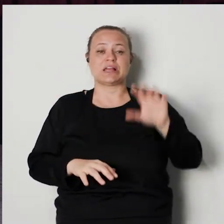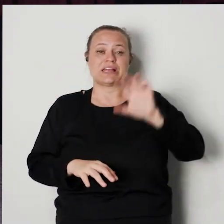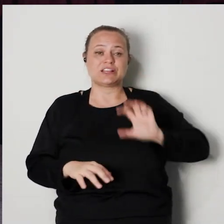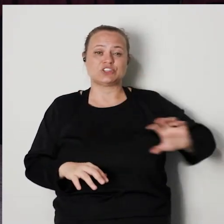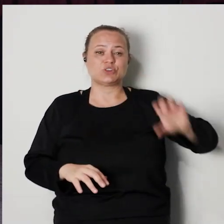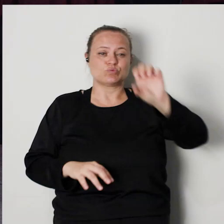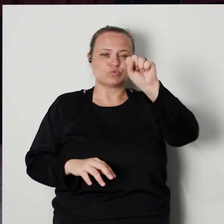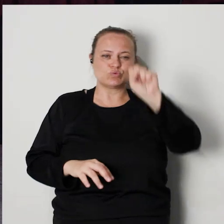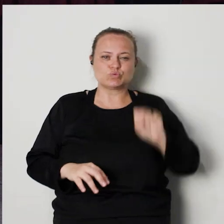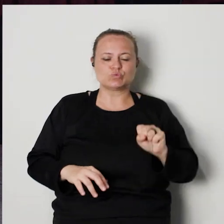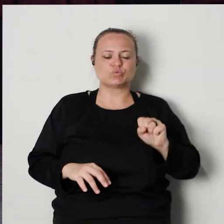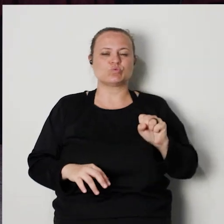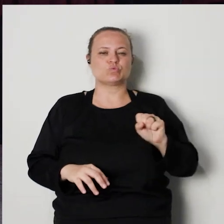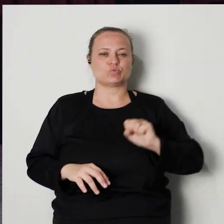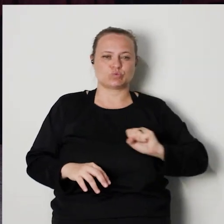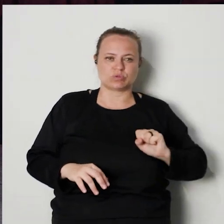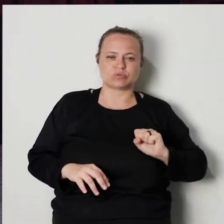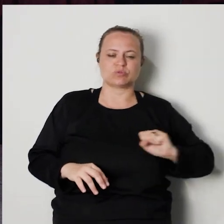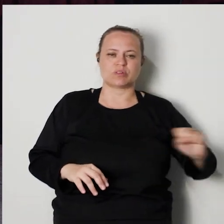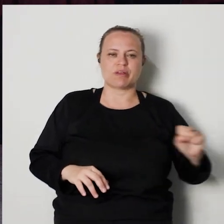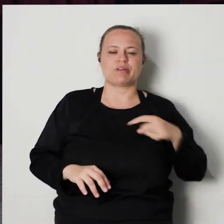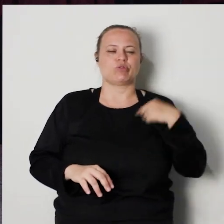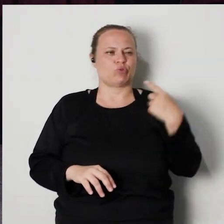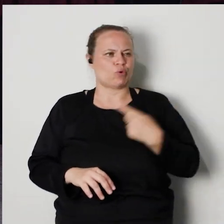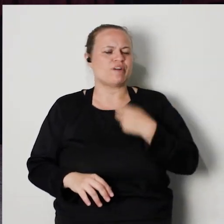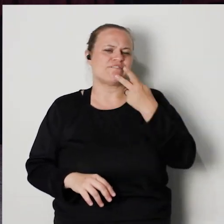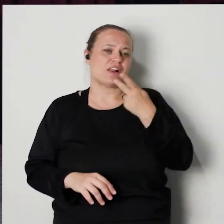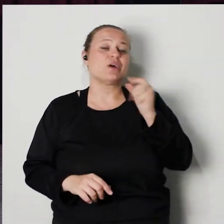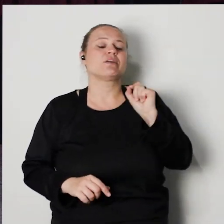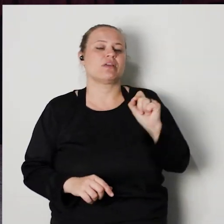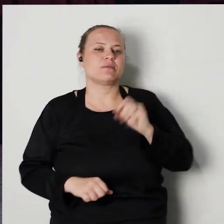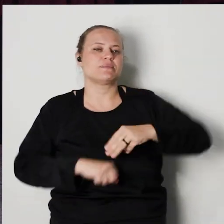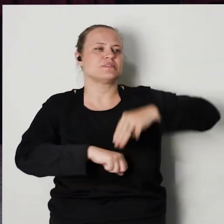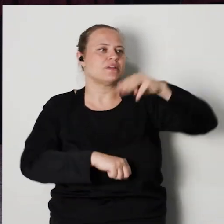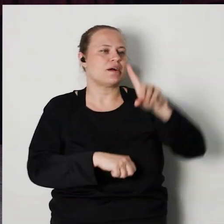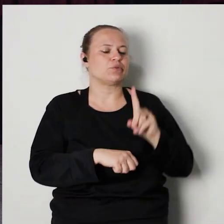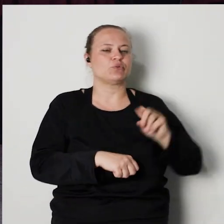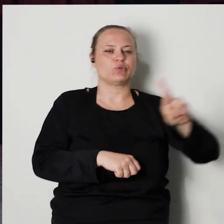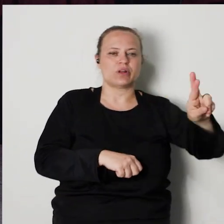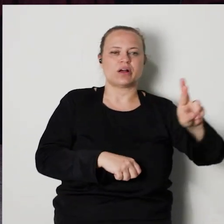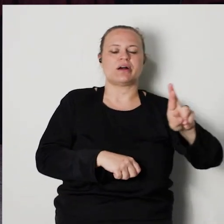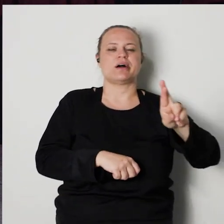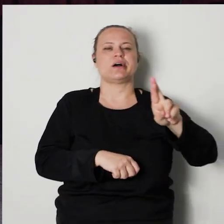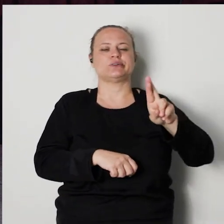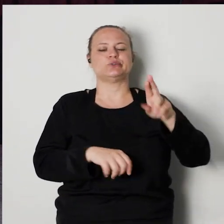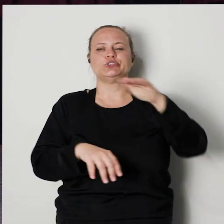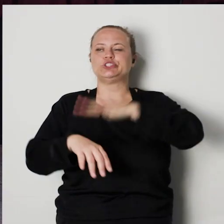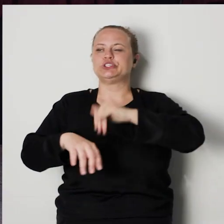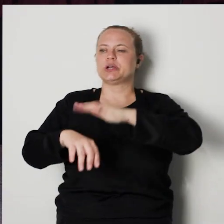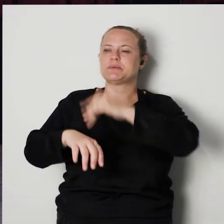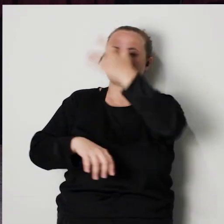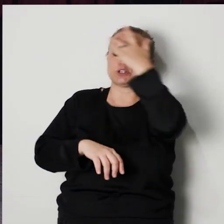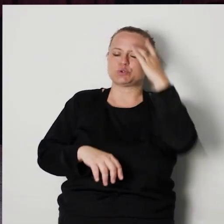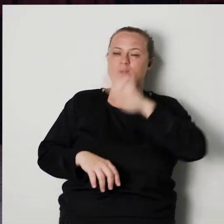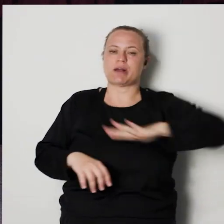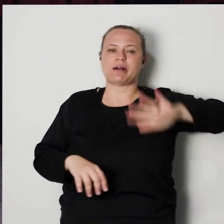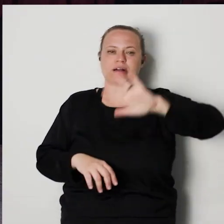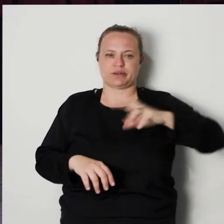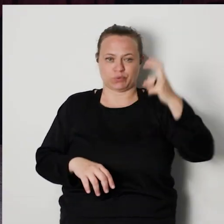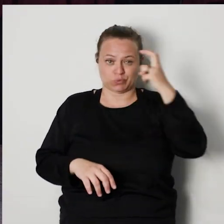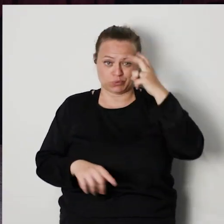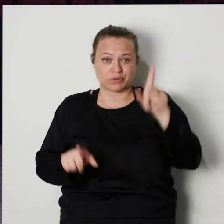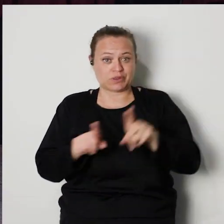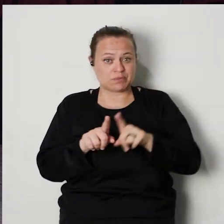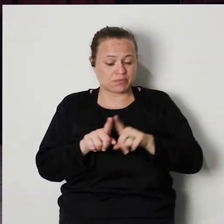distância, e nós aqui participamos, nós cuidamos da região Sudeste e Sul. Quando eu digo nós, também o pessoal